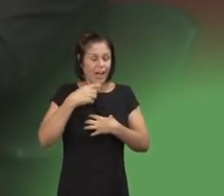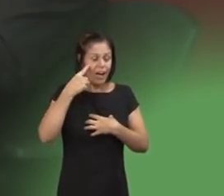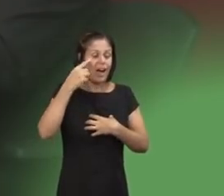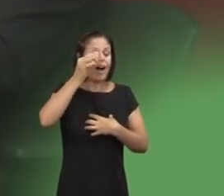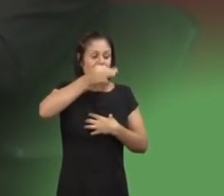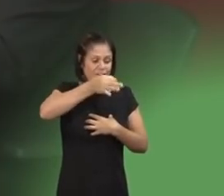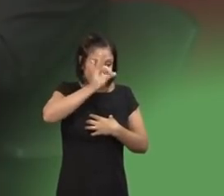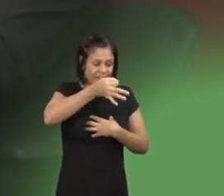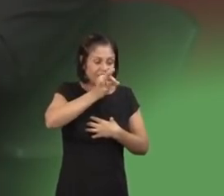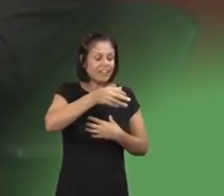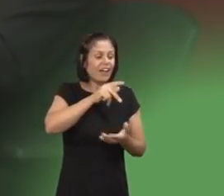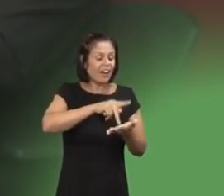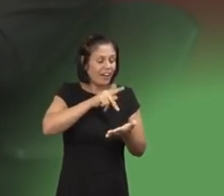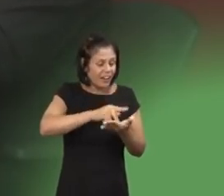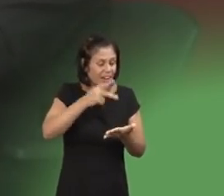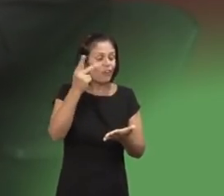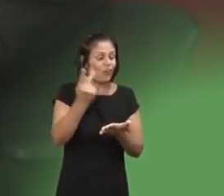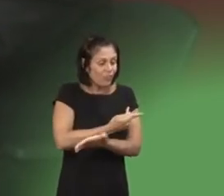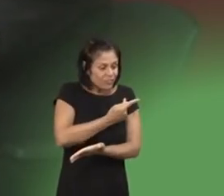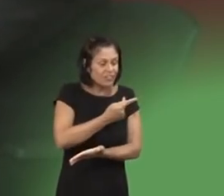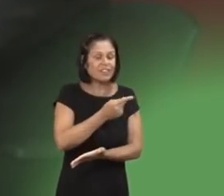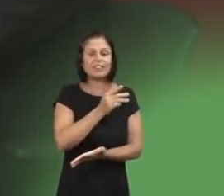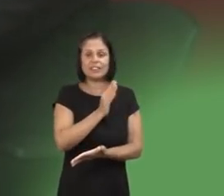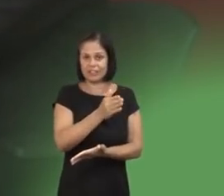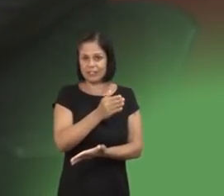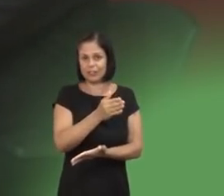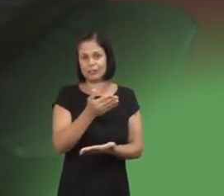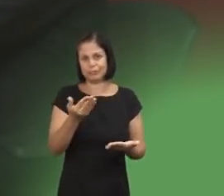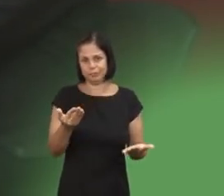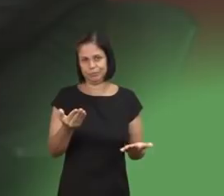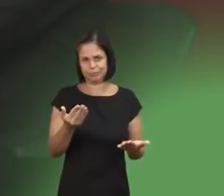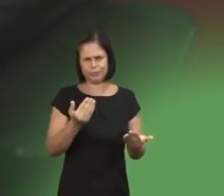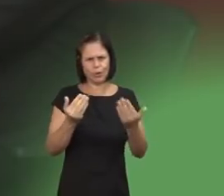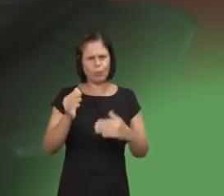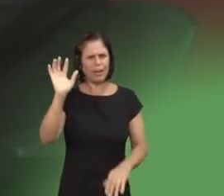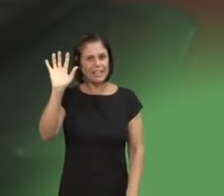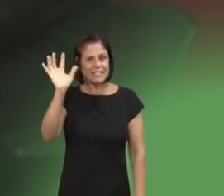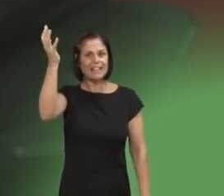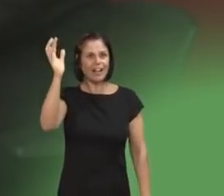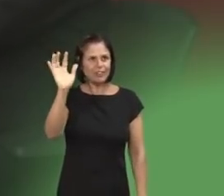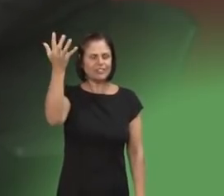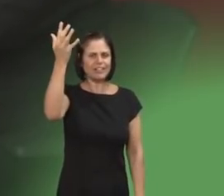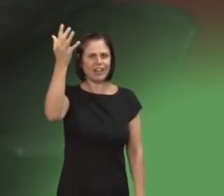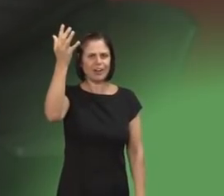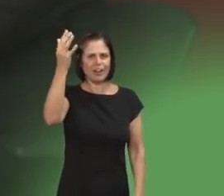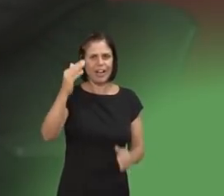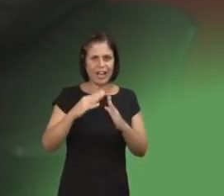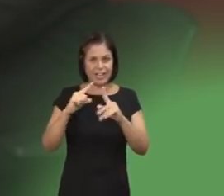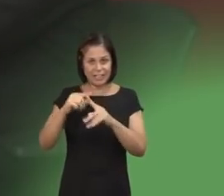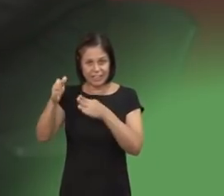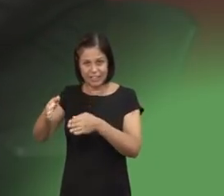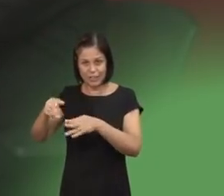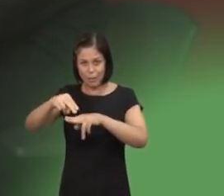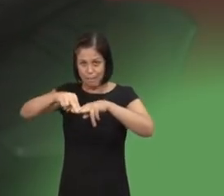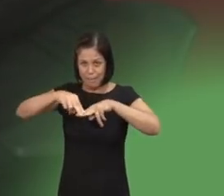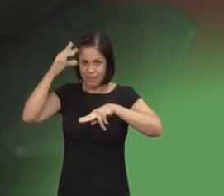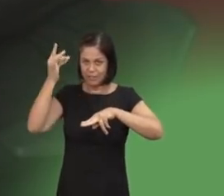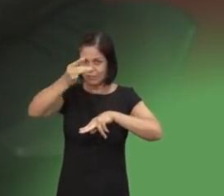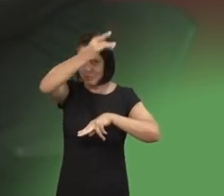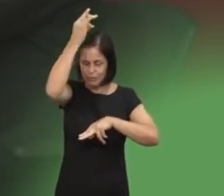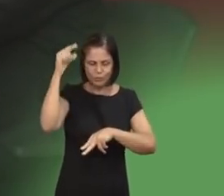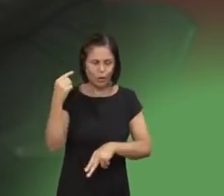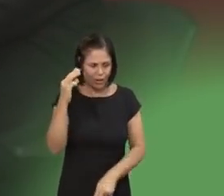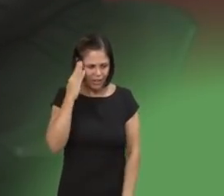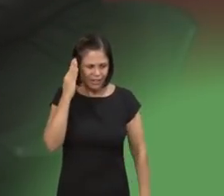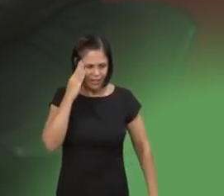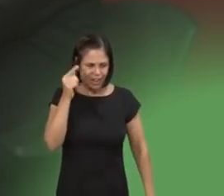ouvir discernindo a profecia. Na verdade, são sinais que a igreja tem, pelo Espírito Santo, a